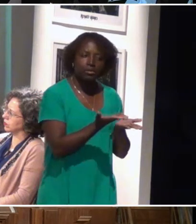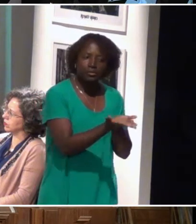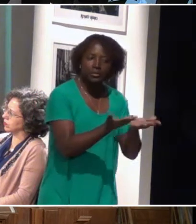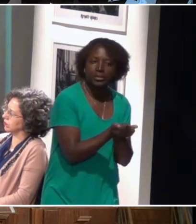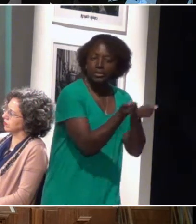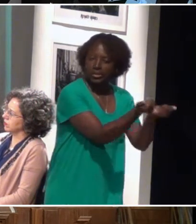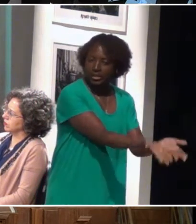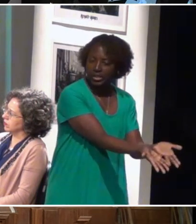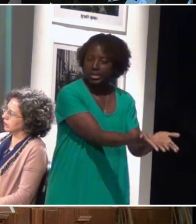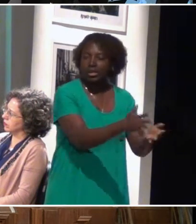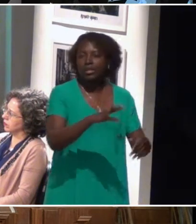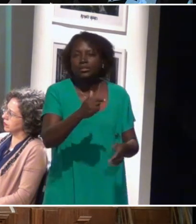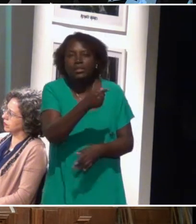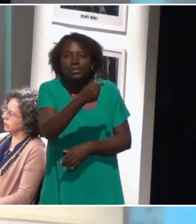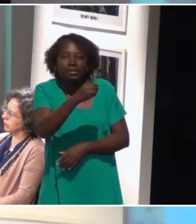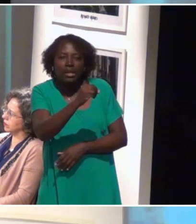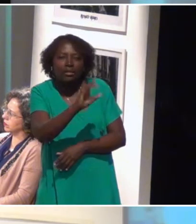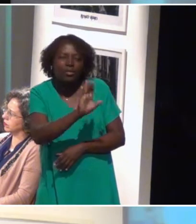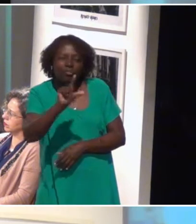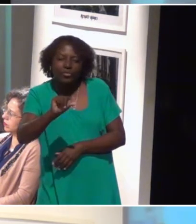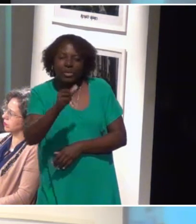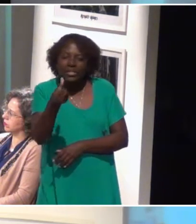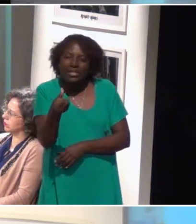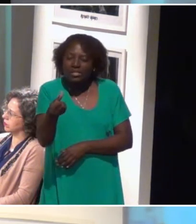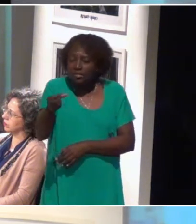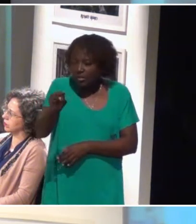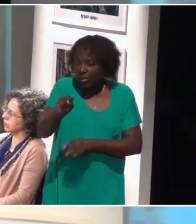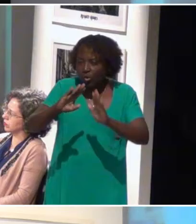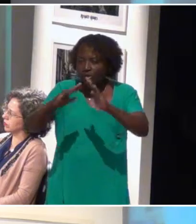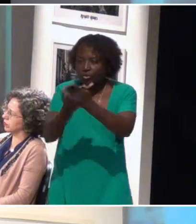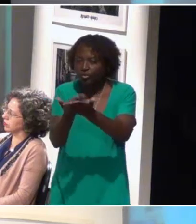Não, diminuiu um pouco, mas está em torno de 68 escolas.